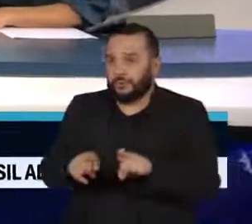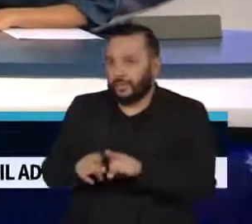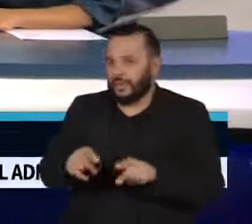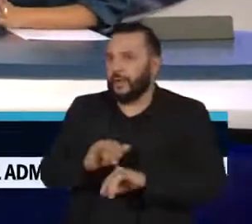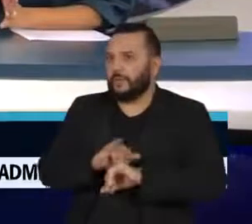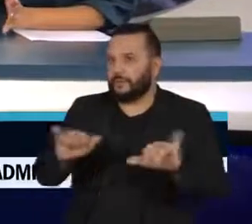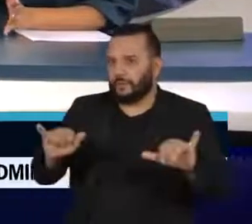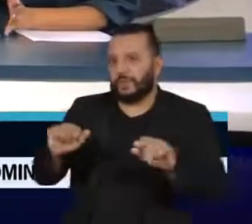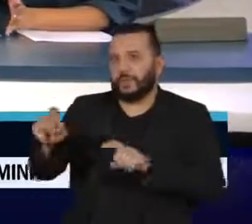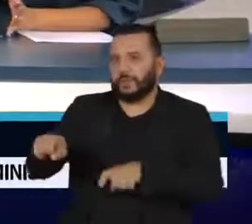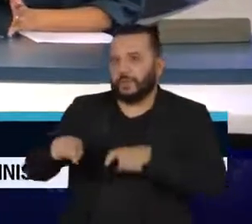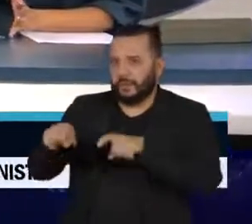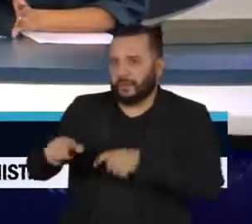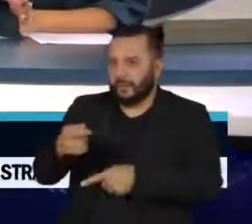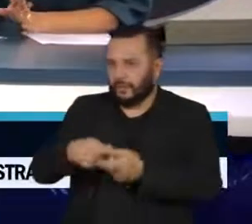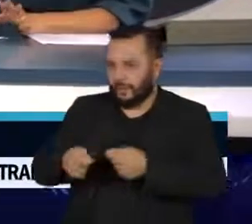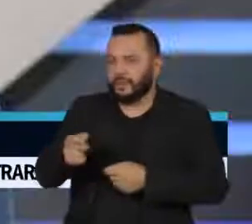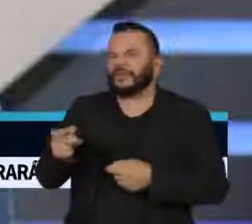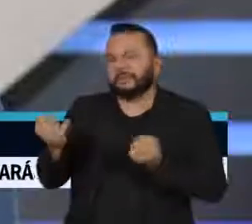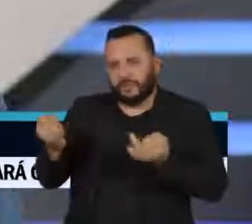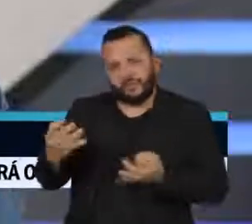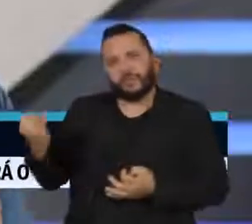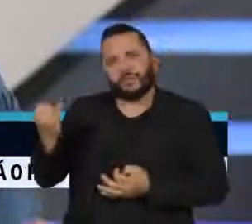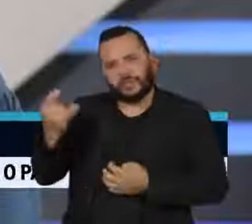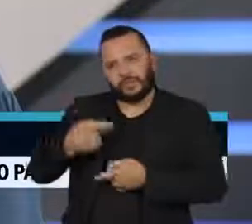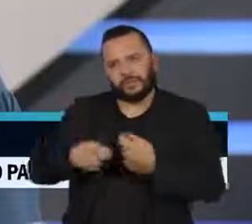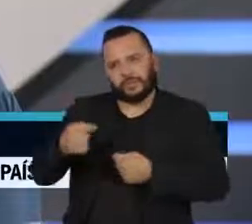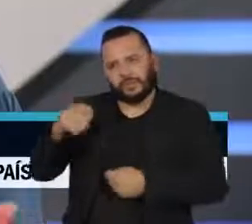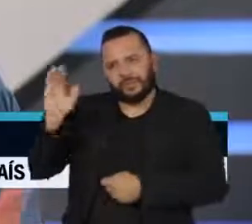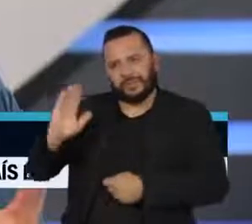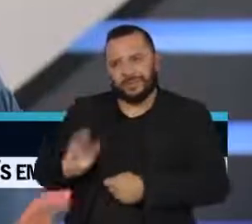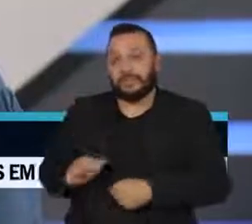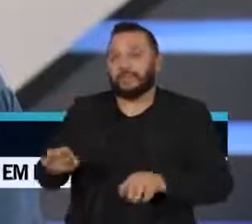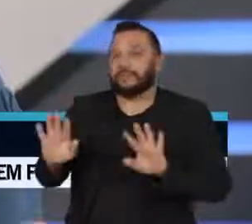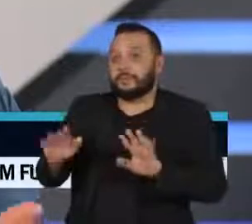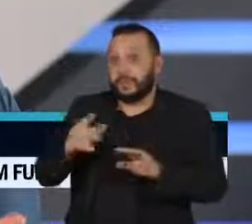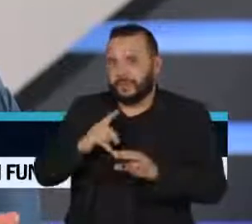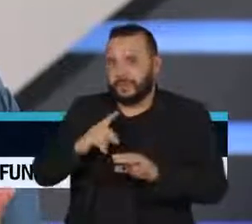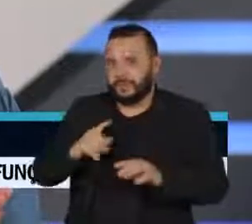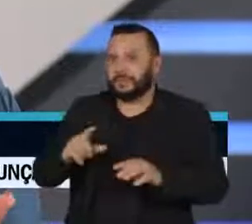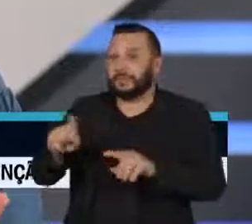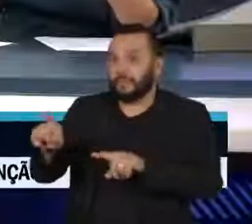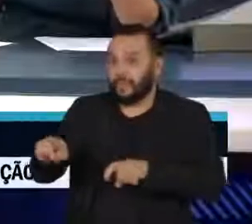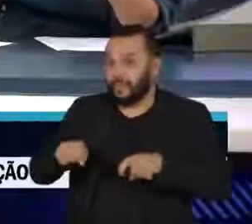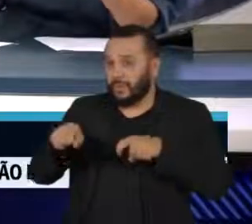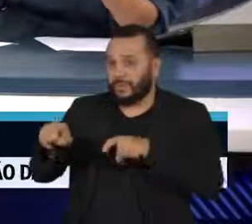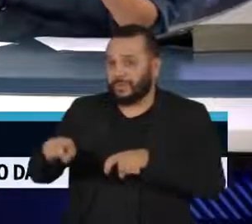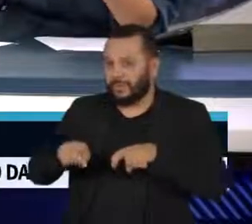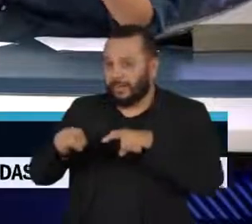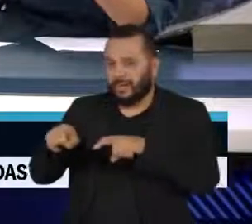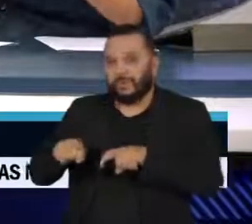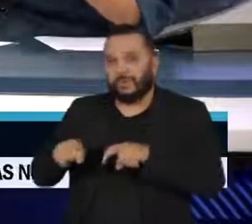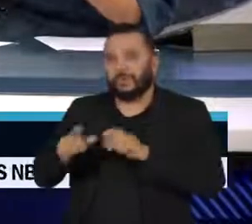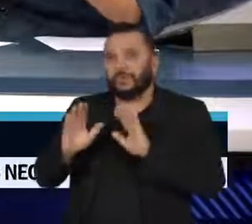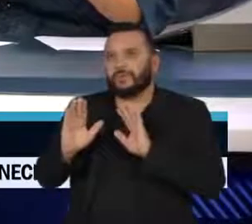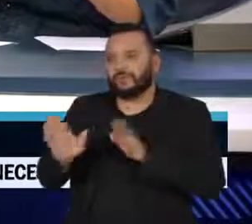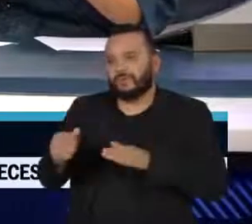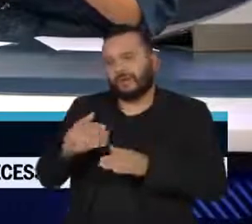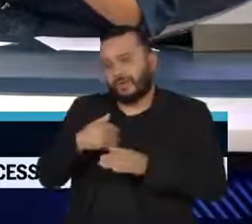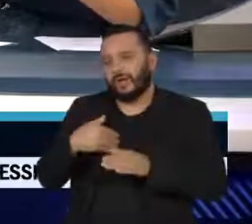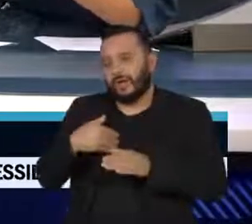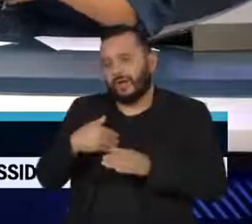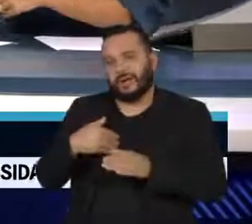né? Ele exaltou a importância do setor para a economia do Brasil e disse que a produção insustentável deve ficar no passado. Será que